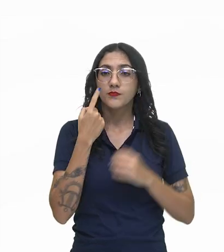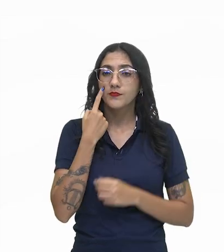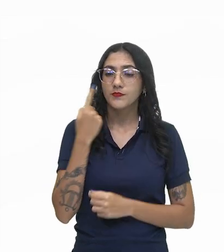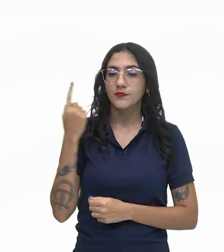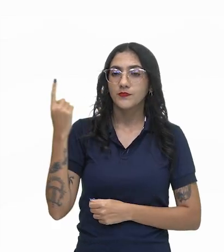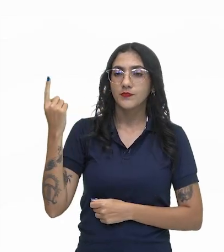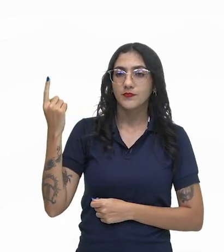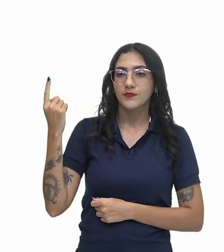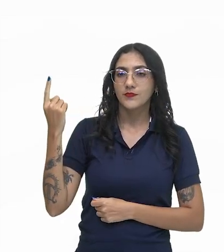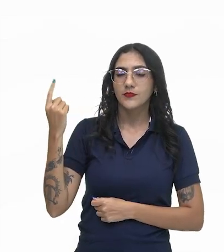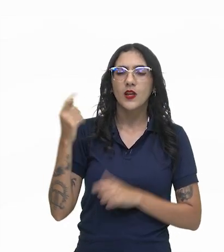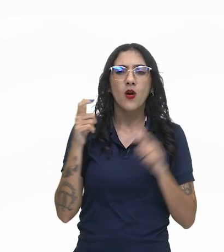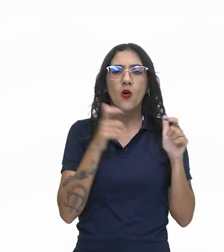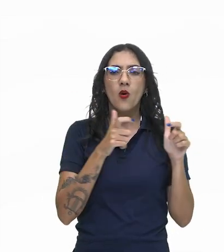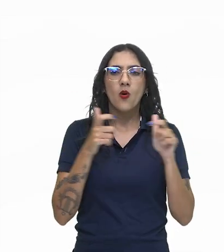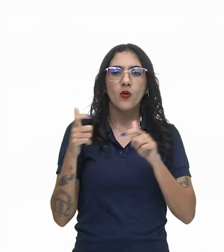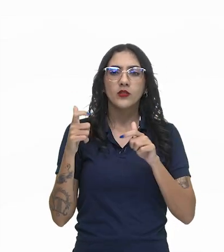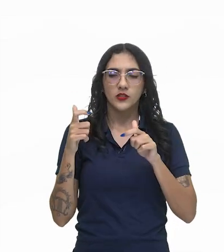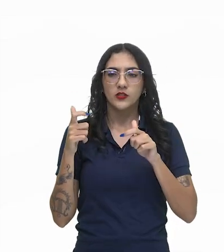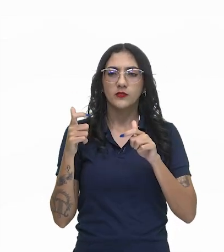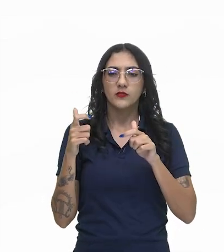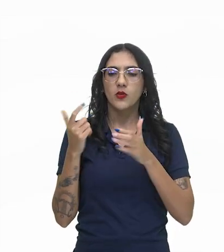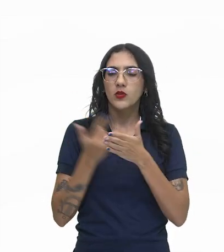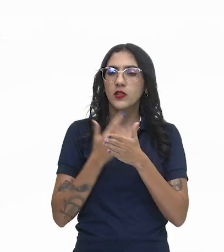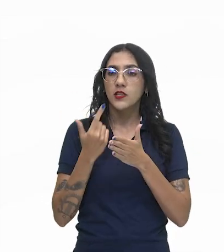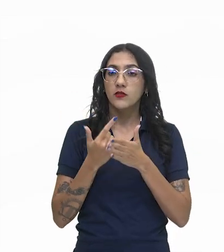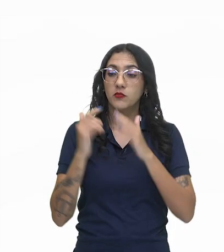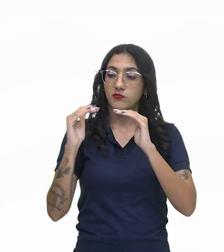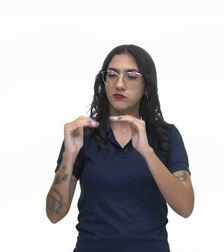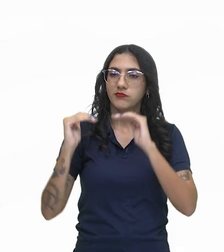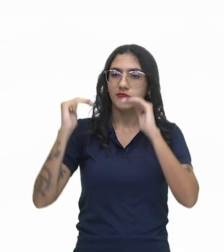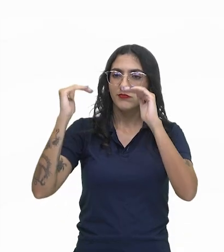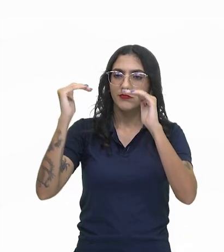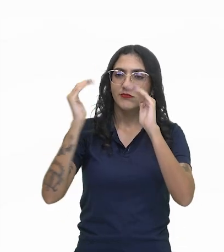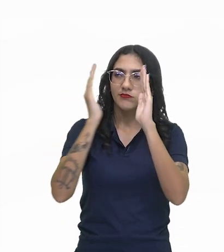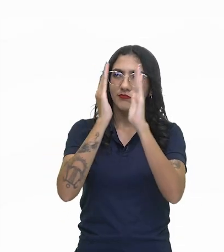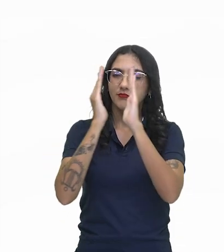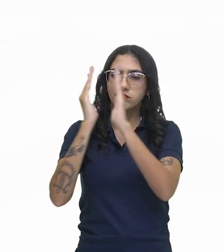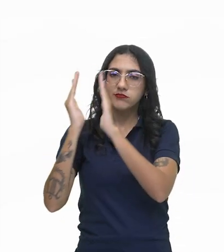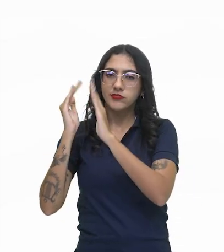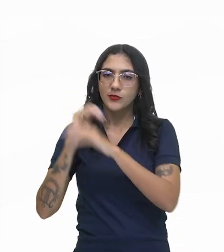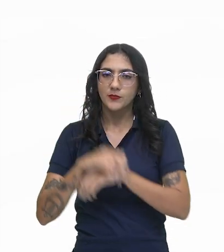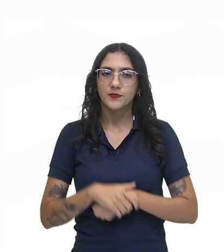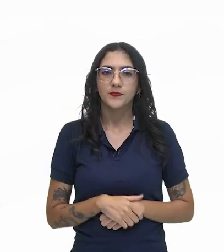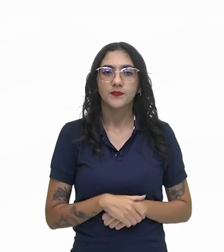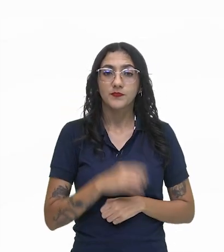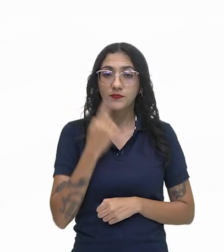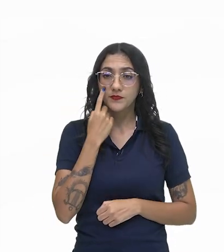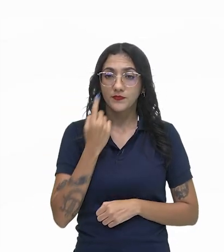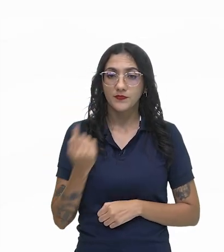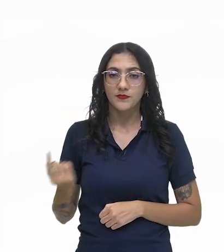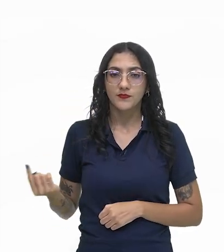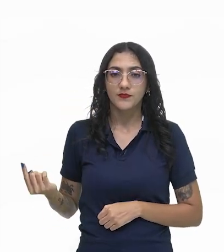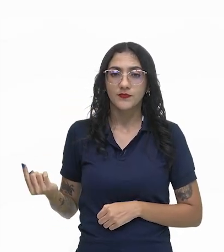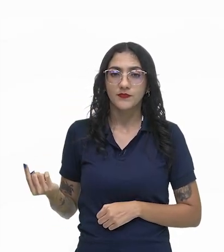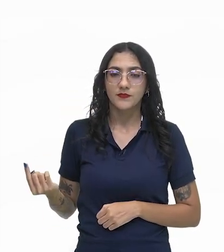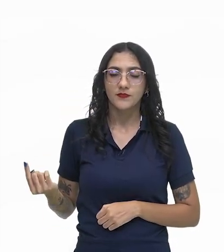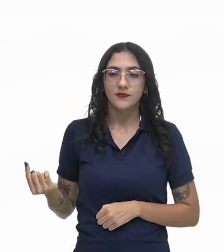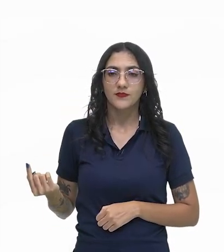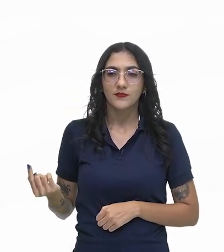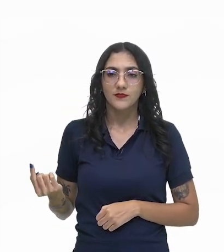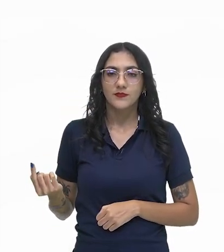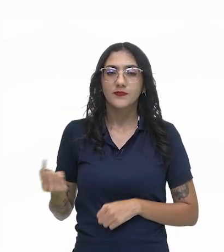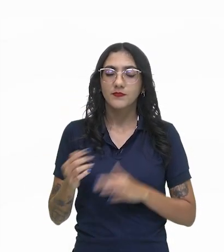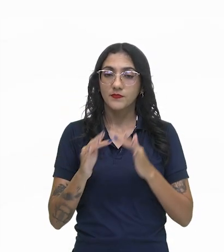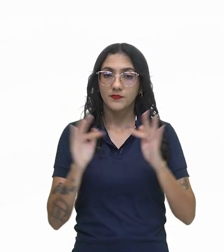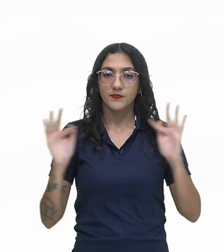imagem, onde estão os livros? Eles estão sobre a prateleira. Então a frase fica, the books are on the